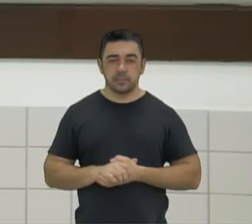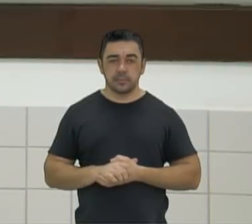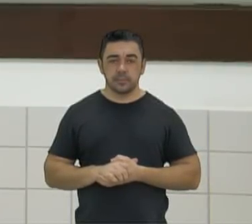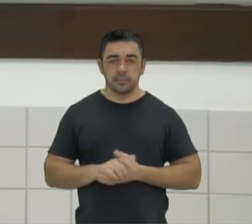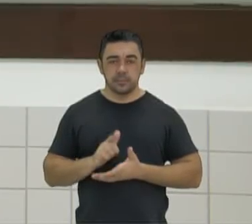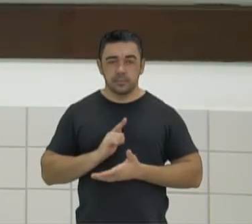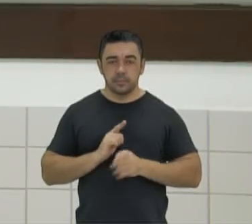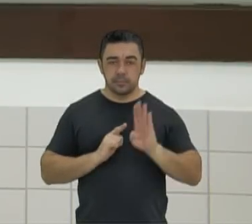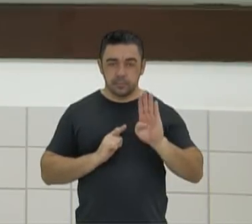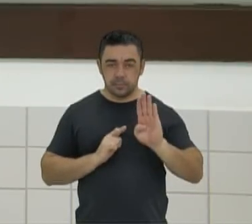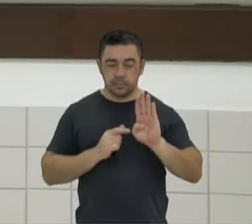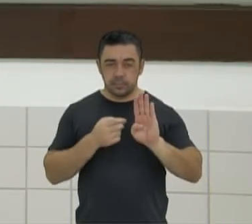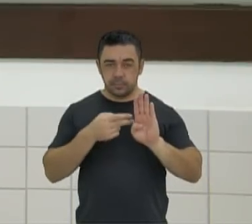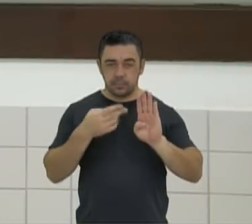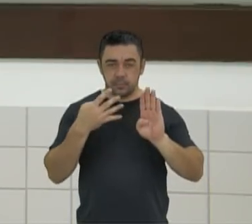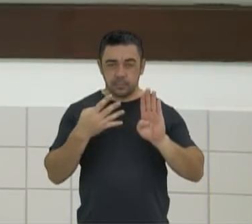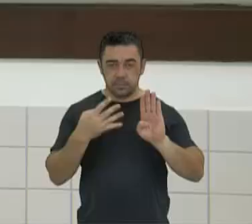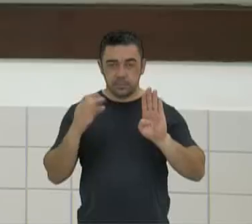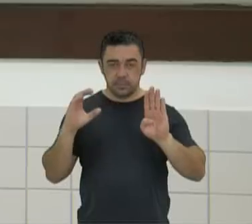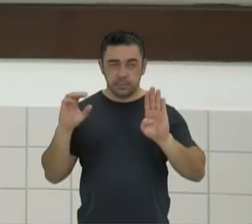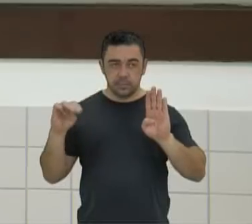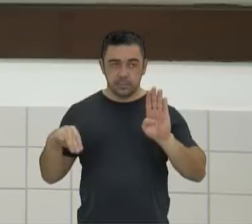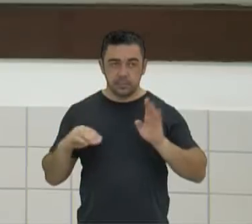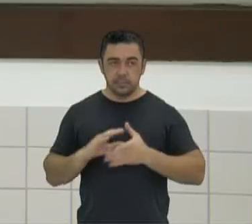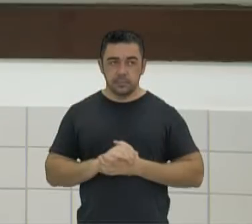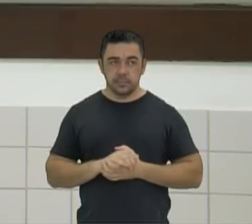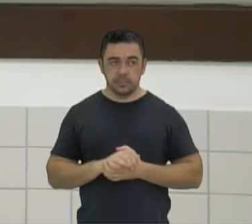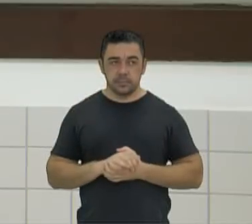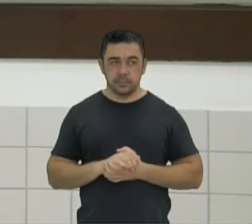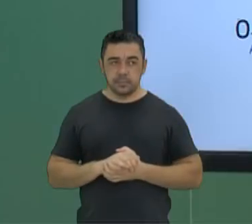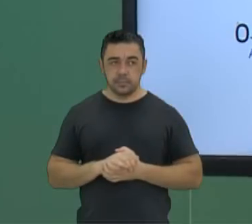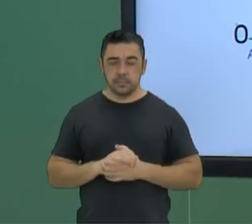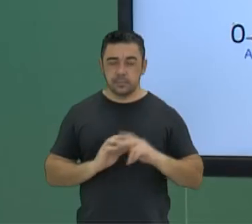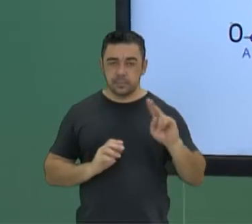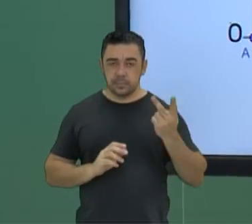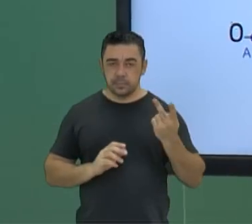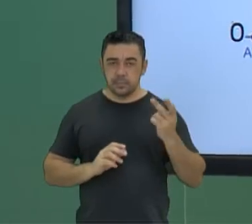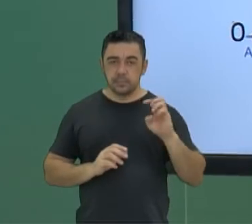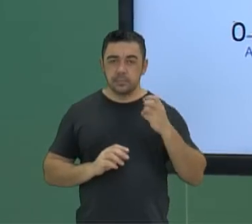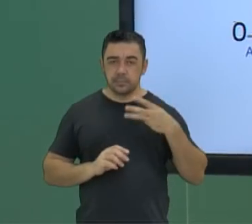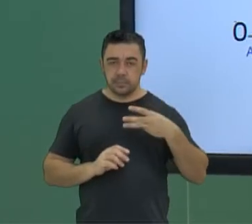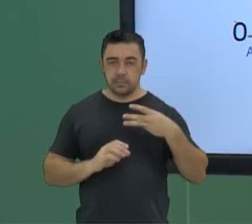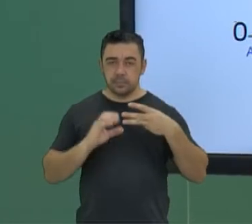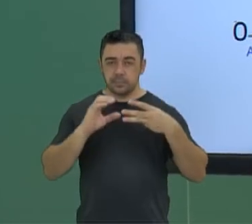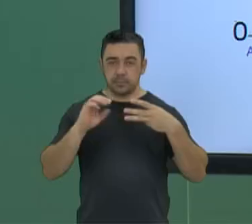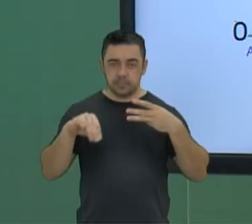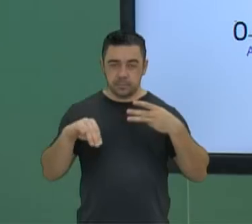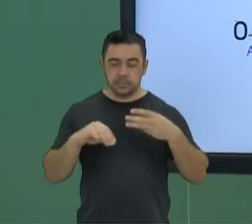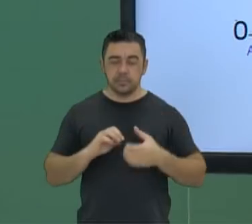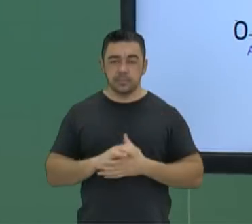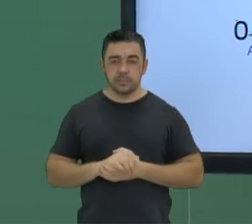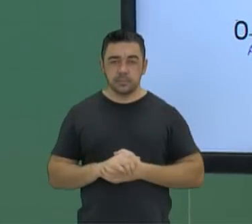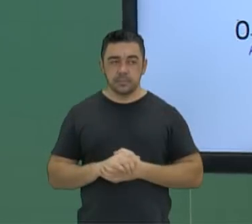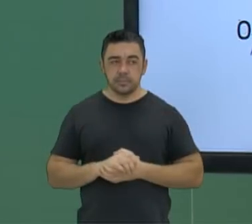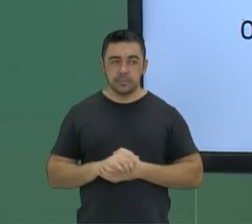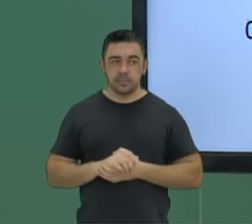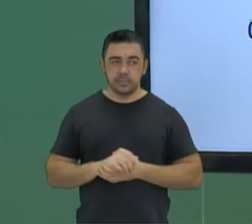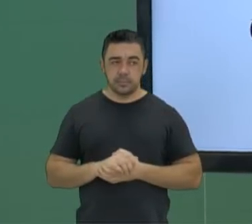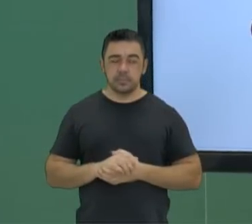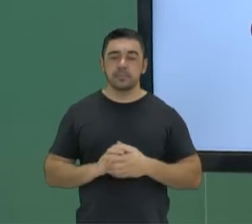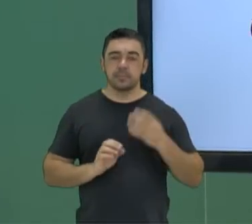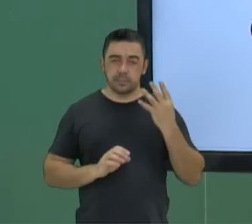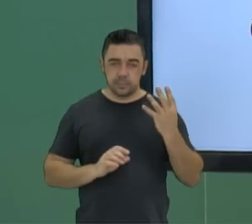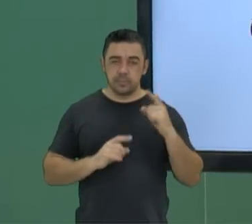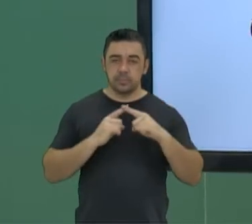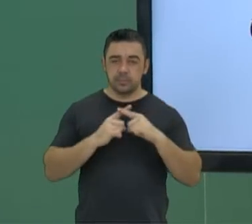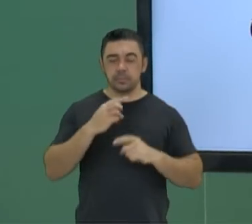quê? 4 centímetros. E a altura estava o quê? 3 centímetros. Então, é só fazer